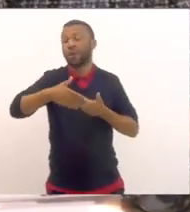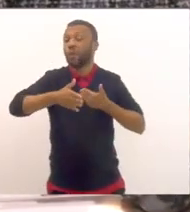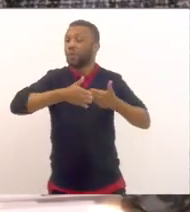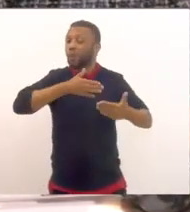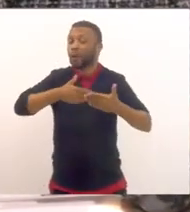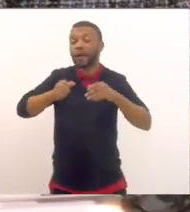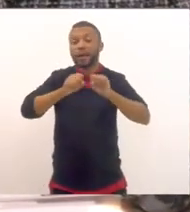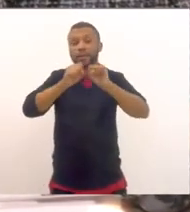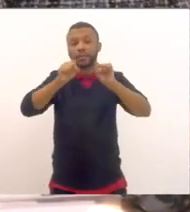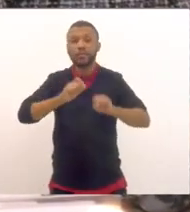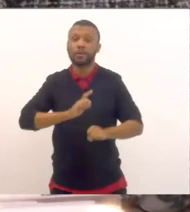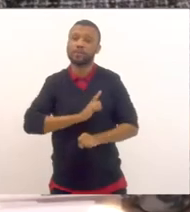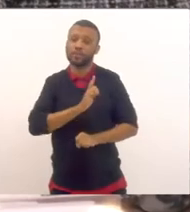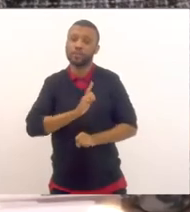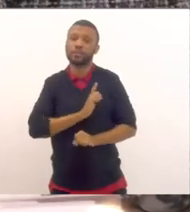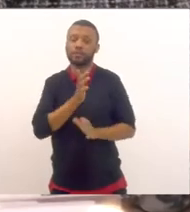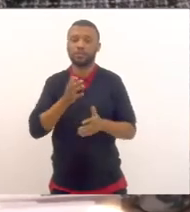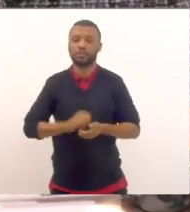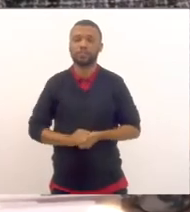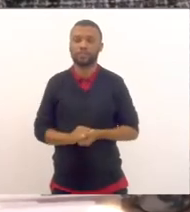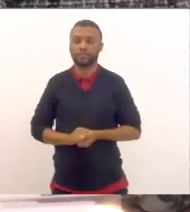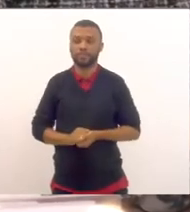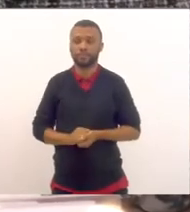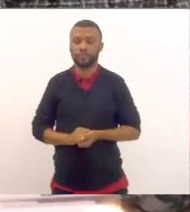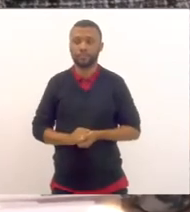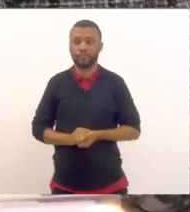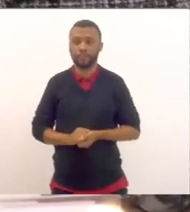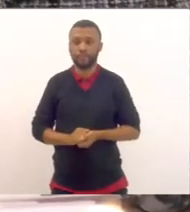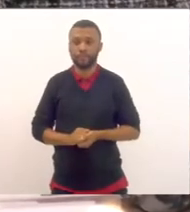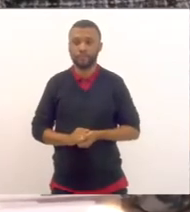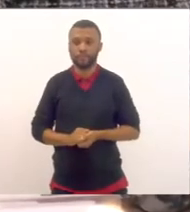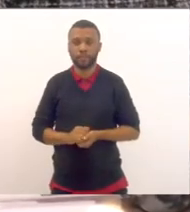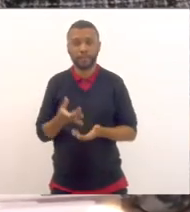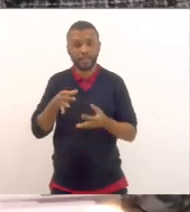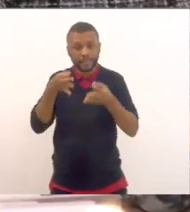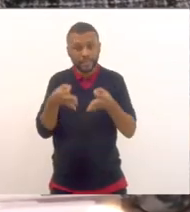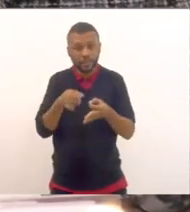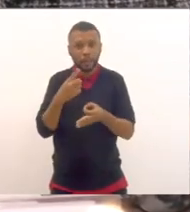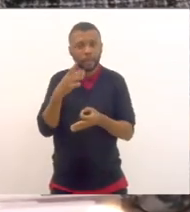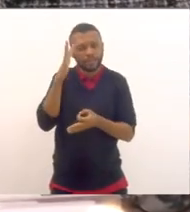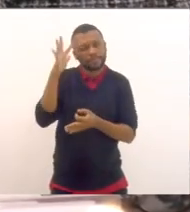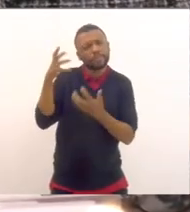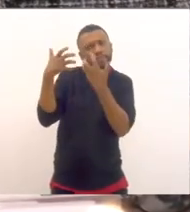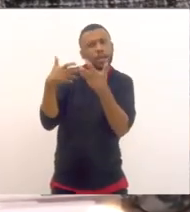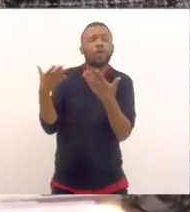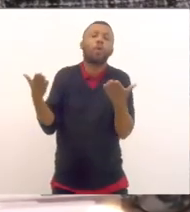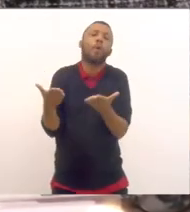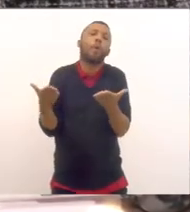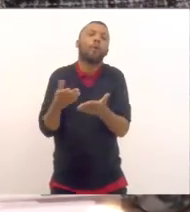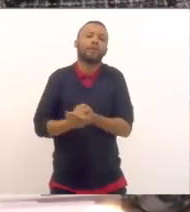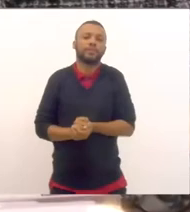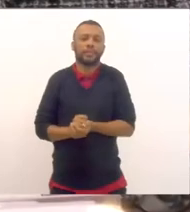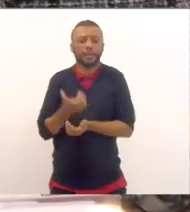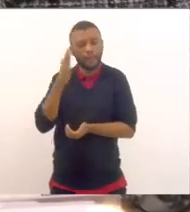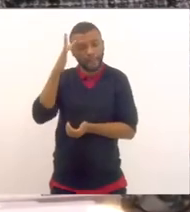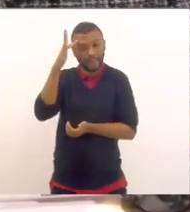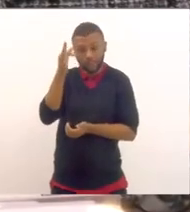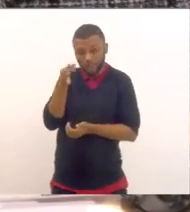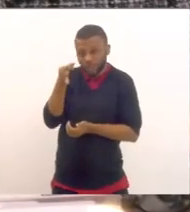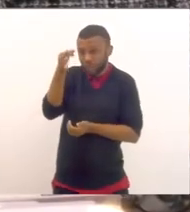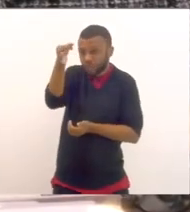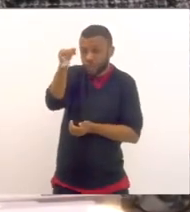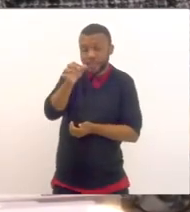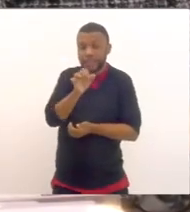sistema de gestão né então e exatamente a gente tem que pensar no hoje o e pensar no amanhã